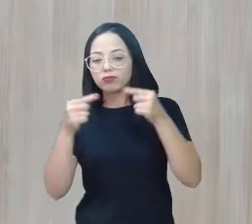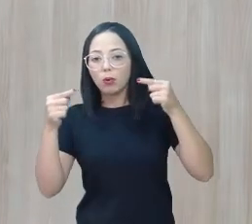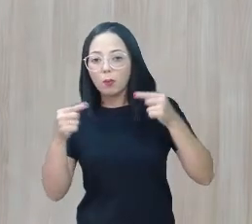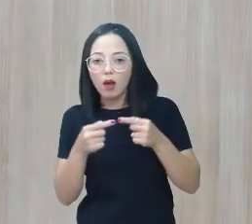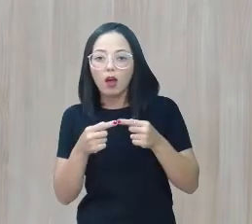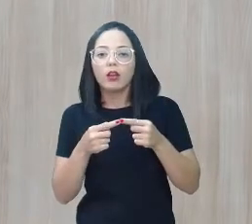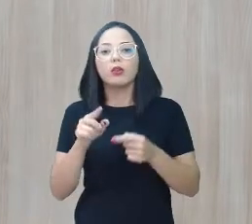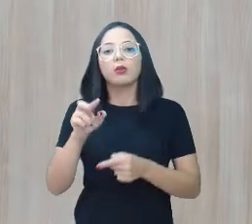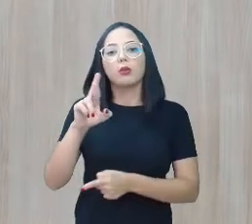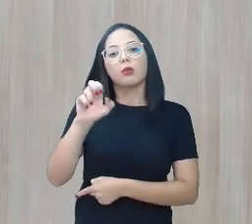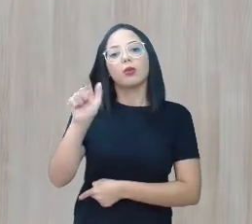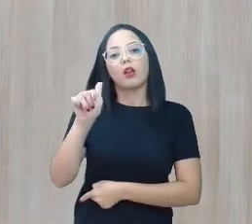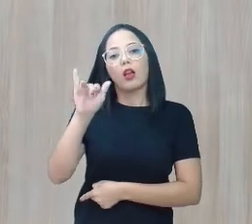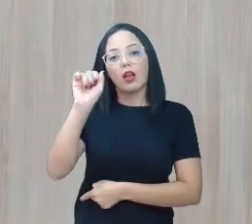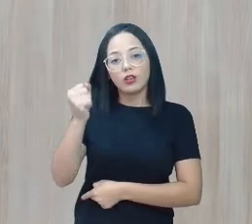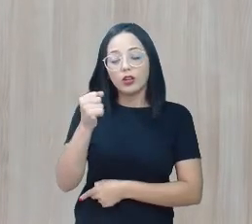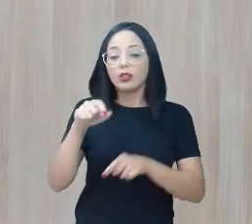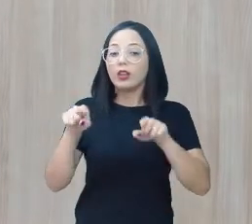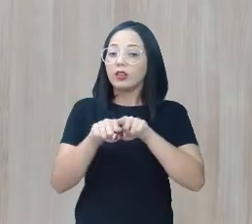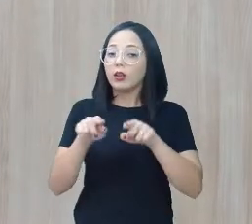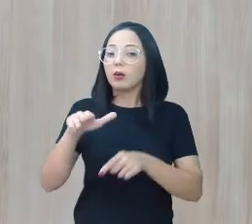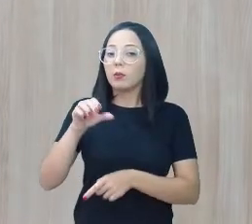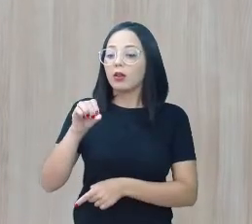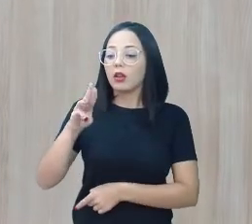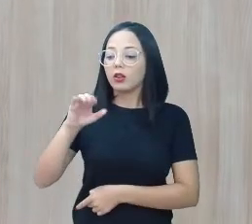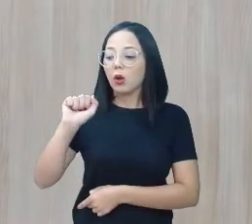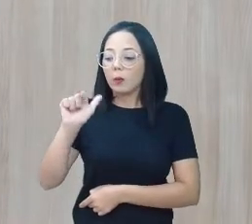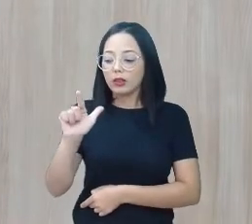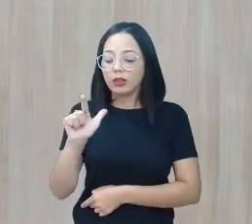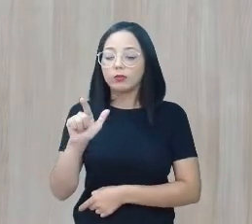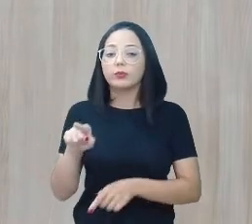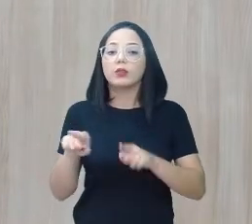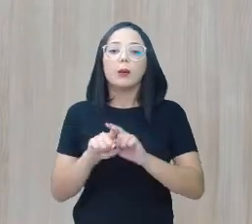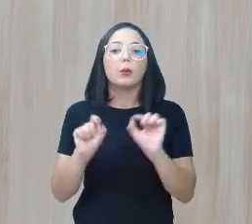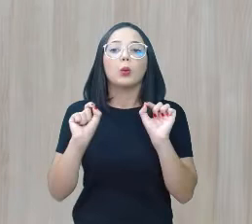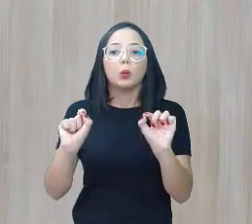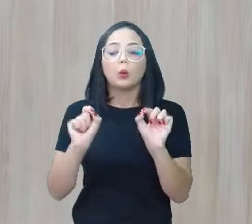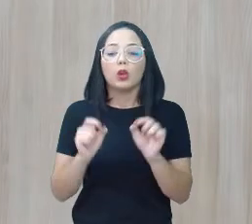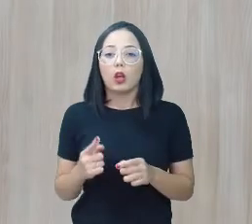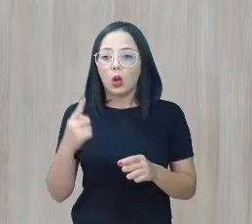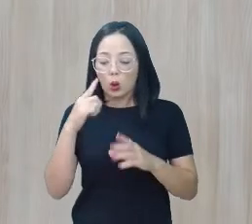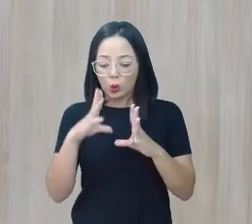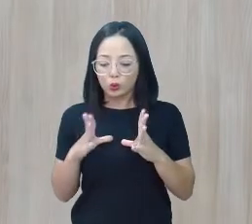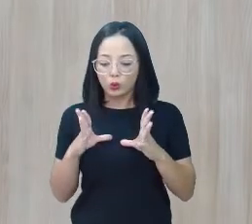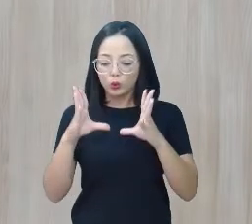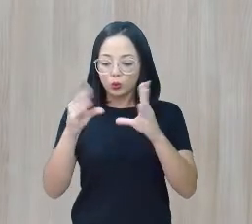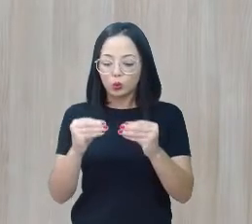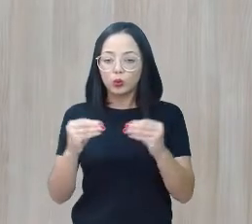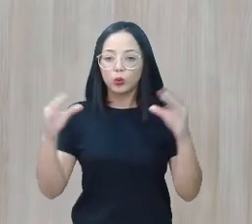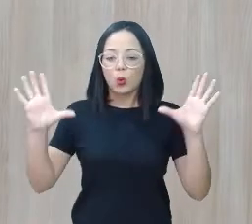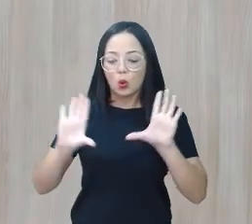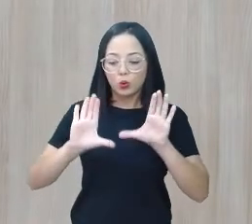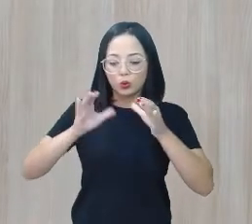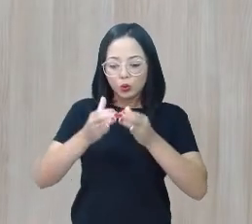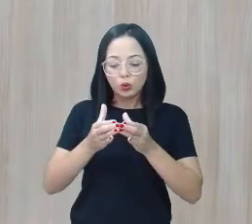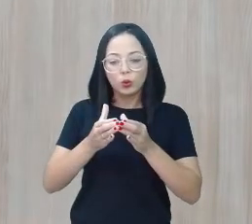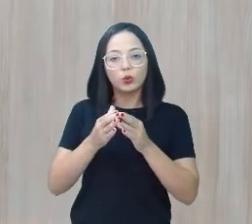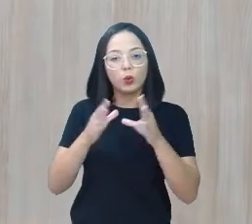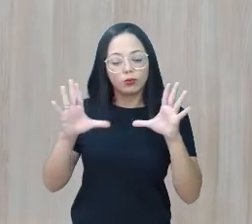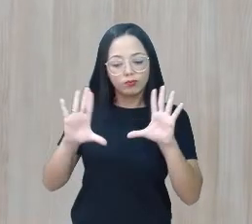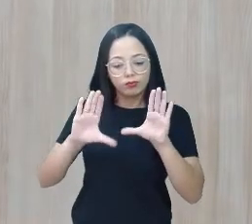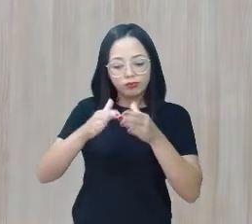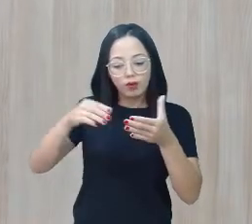Da regência e nominais, e também toda essa parte, esse conjunto, não